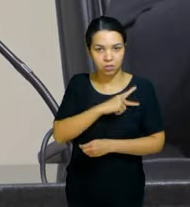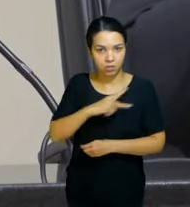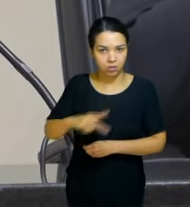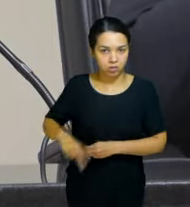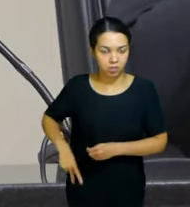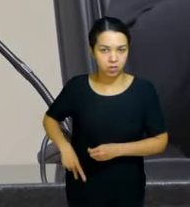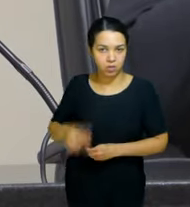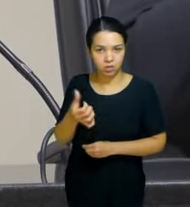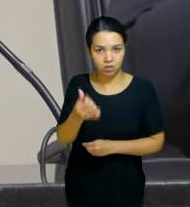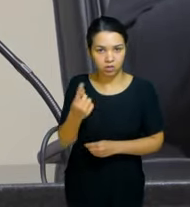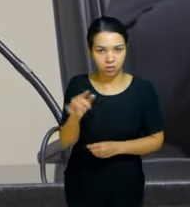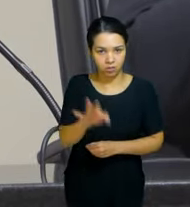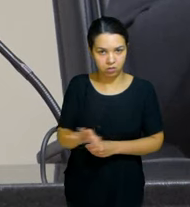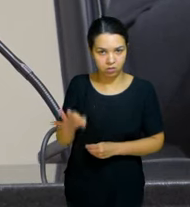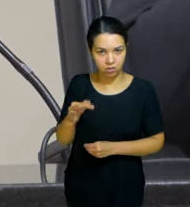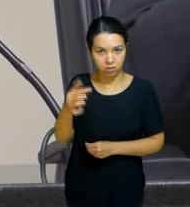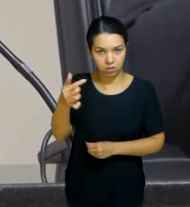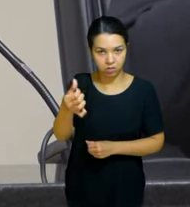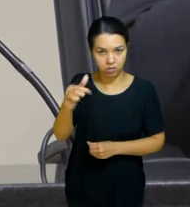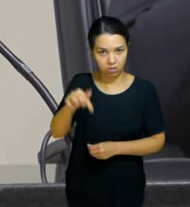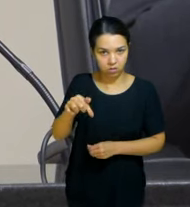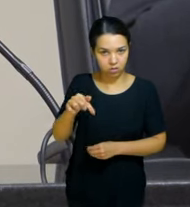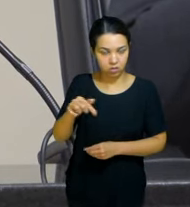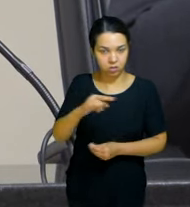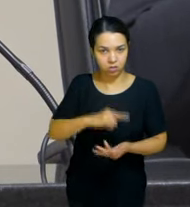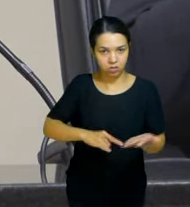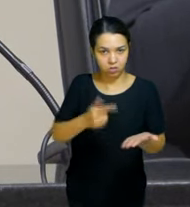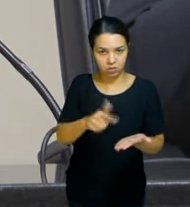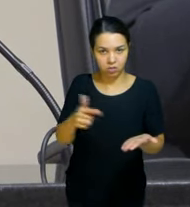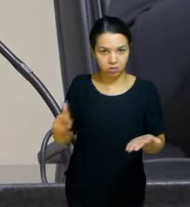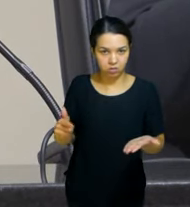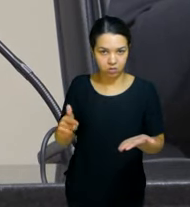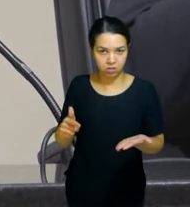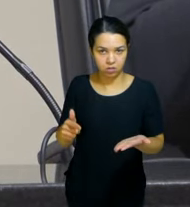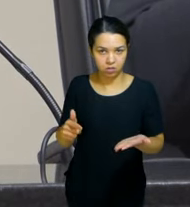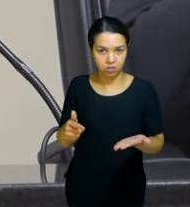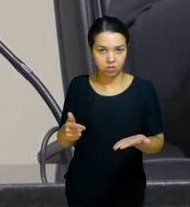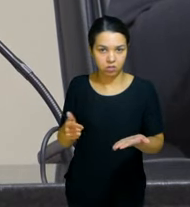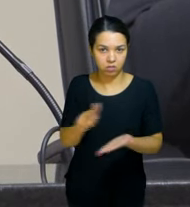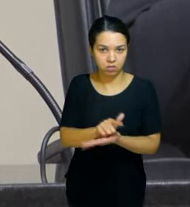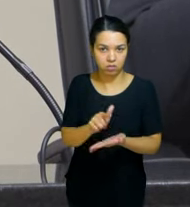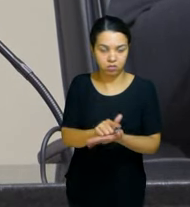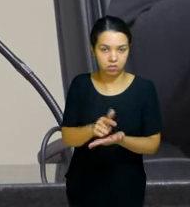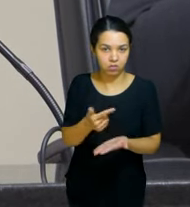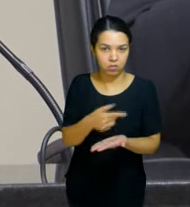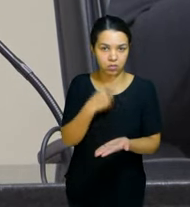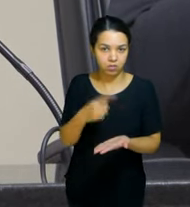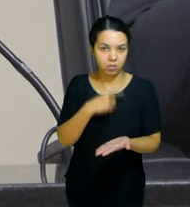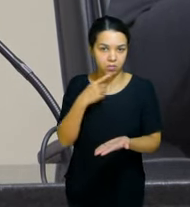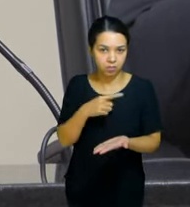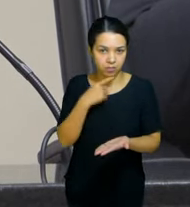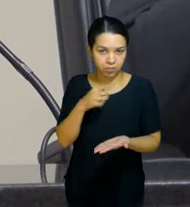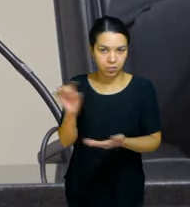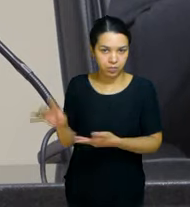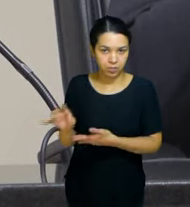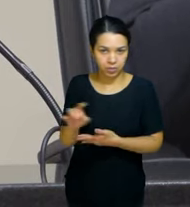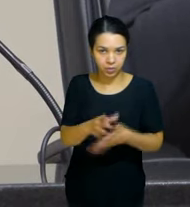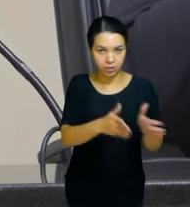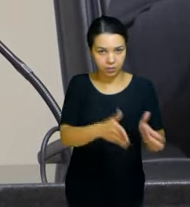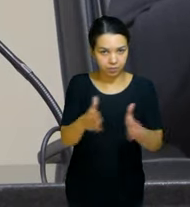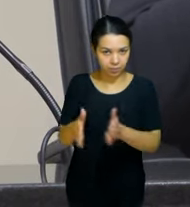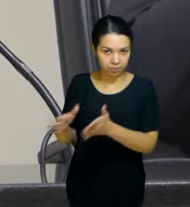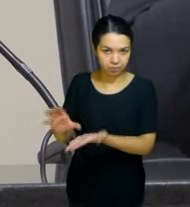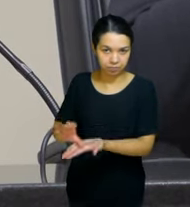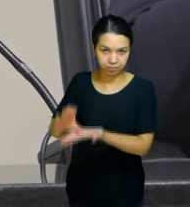federações, 57 não tem documento. Já não dá para fazer nenhum tipo de papel. Nós temos que se colocar cada um no seu lugar. Quem é conselheiro